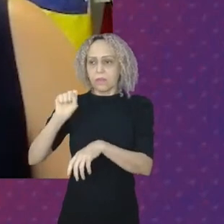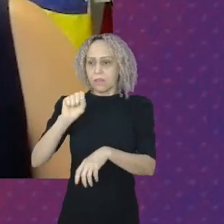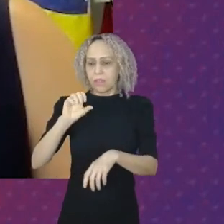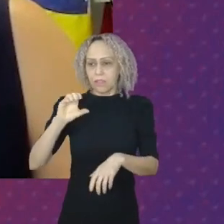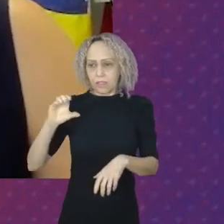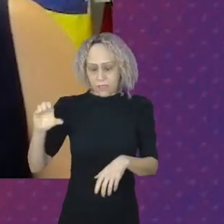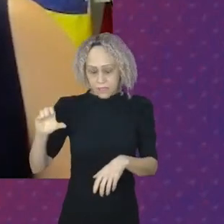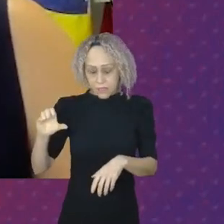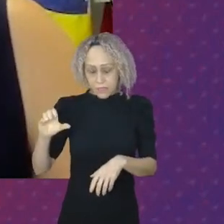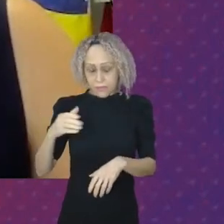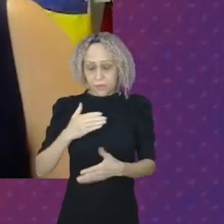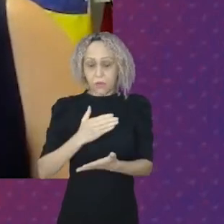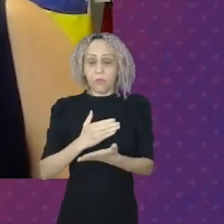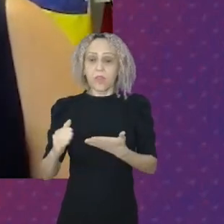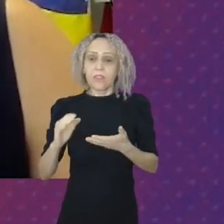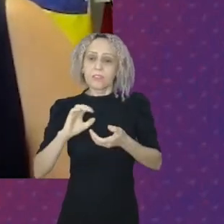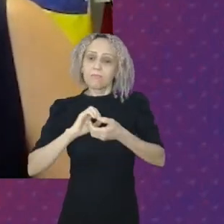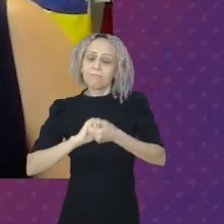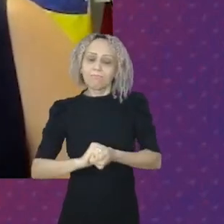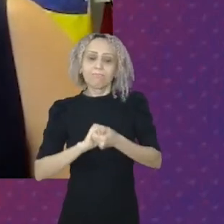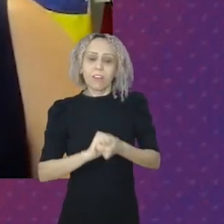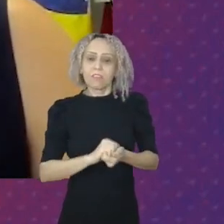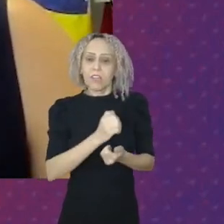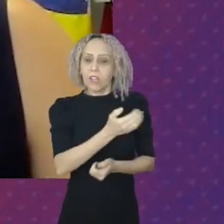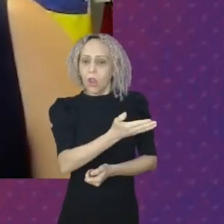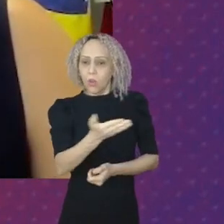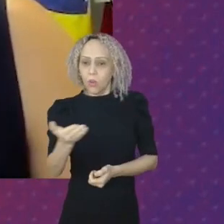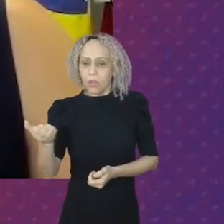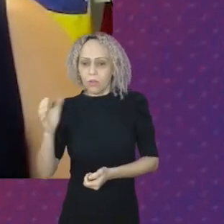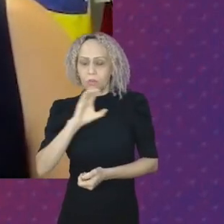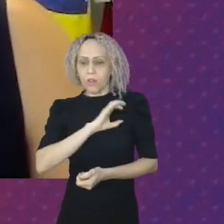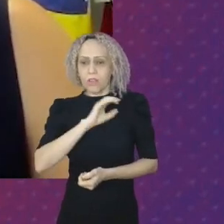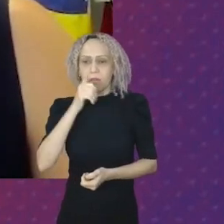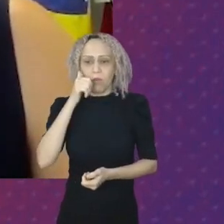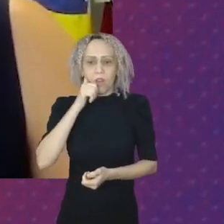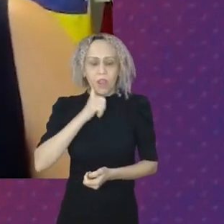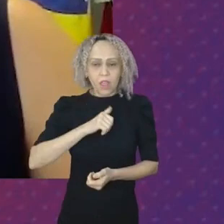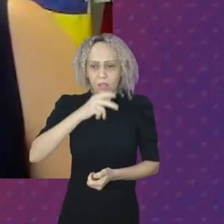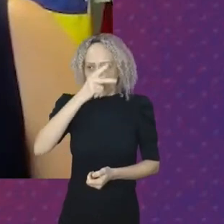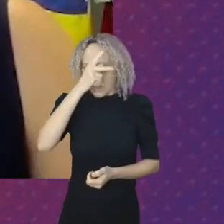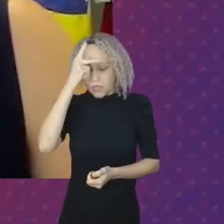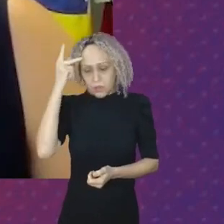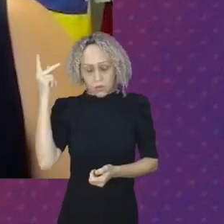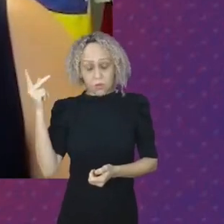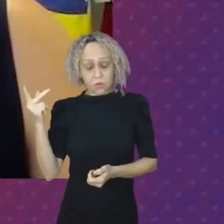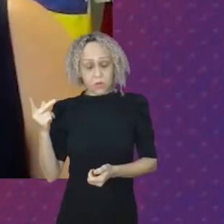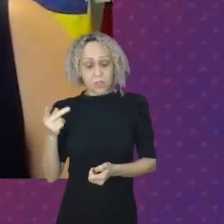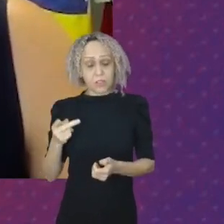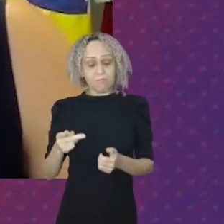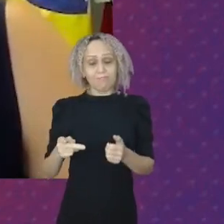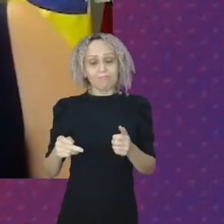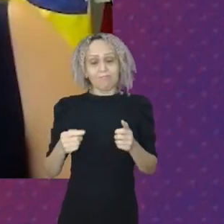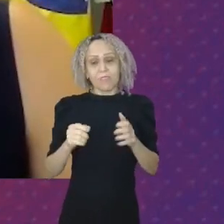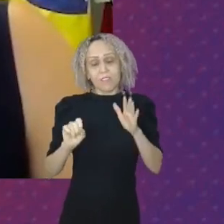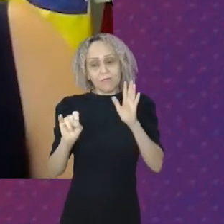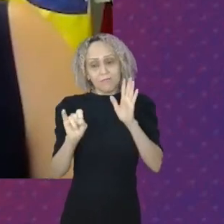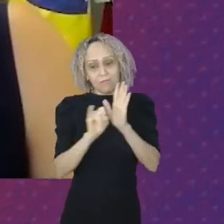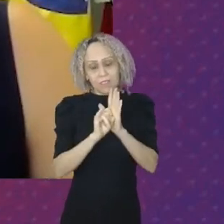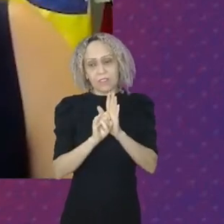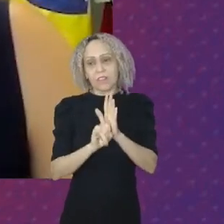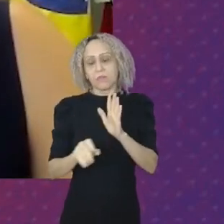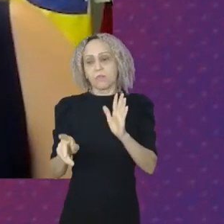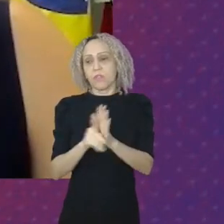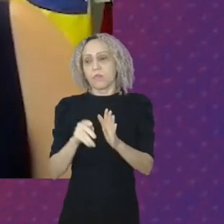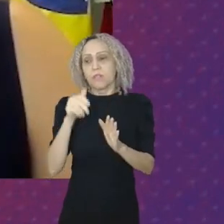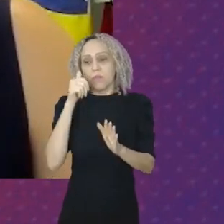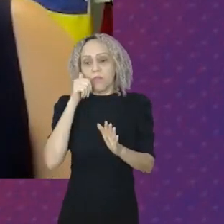começar saudando a todas as companheiras, a todas as mulheres, as pessoas que se identificam como mulheres que nos acompanham neste dia